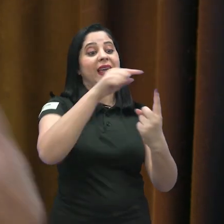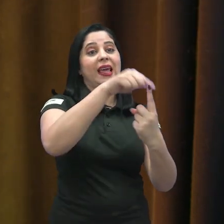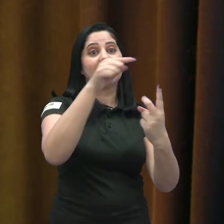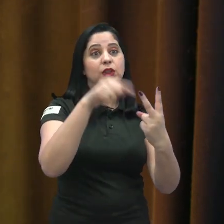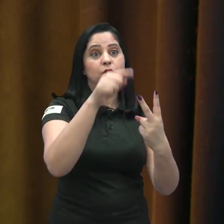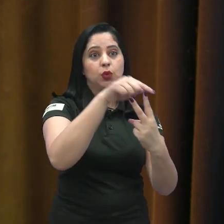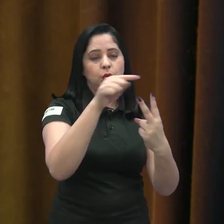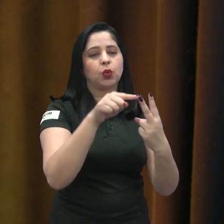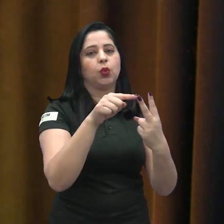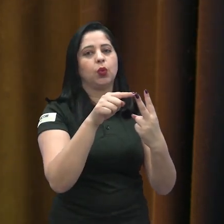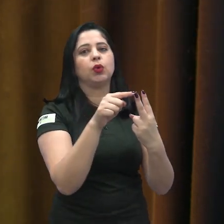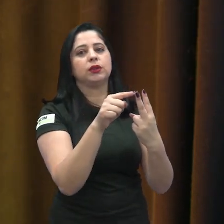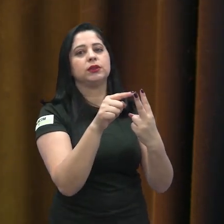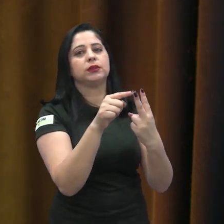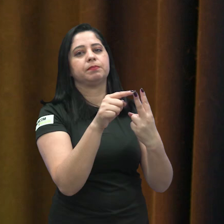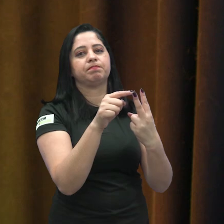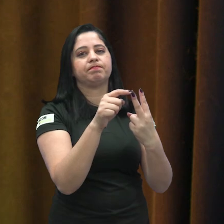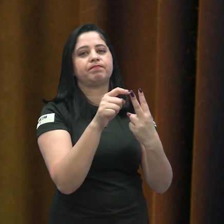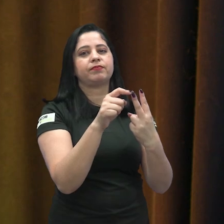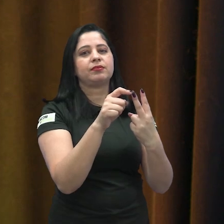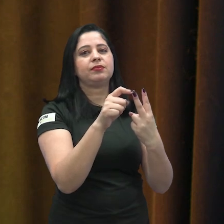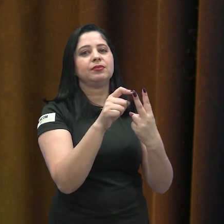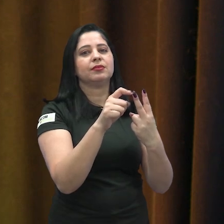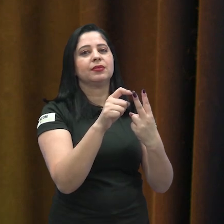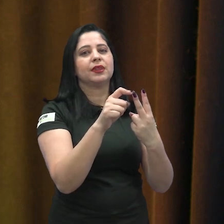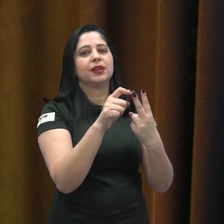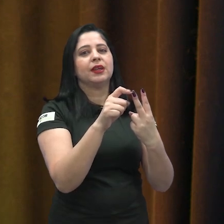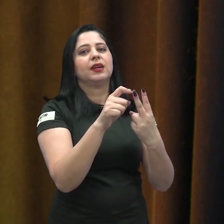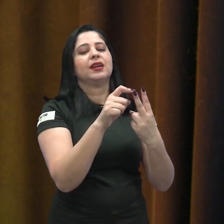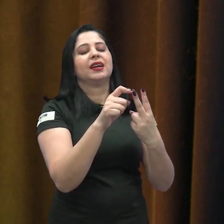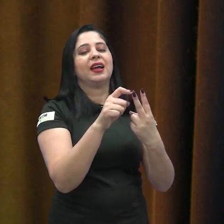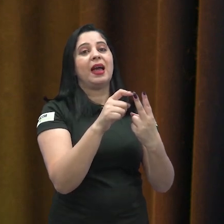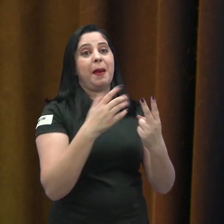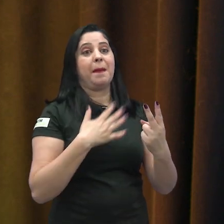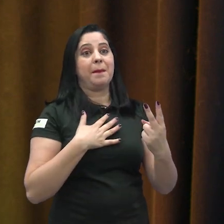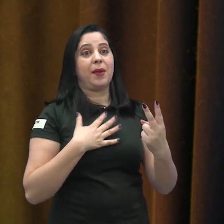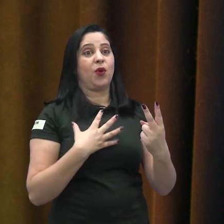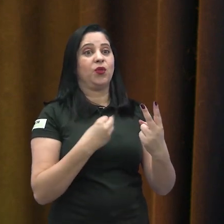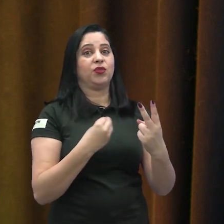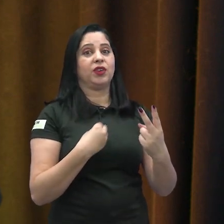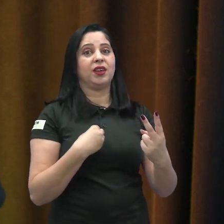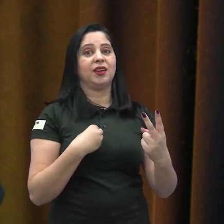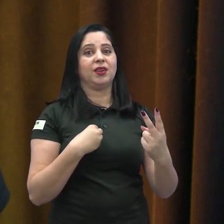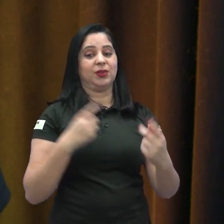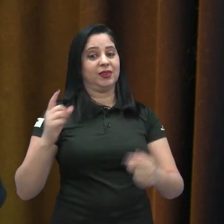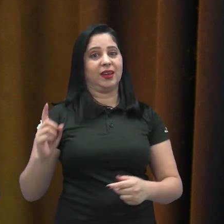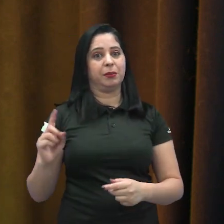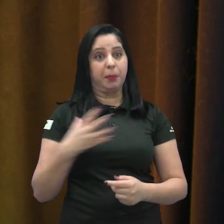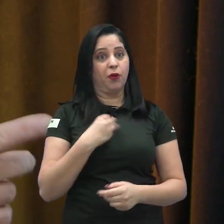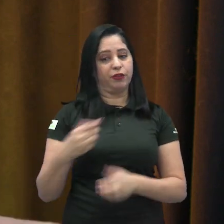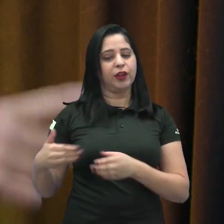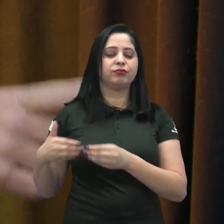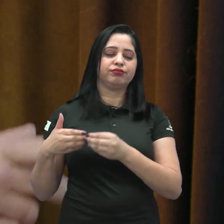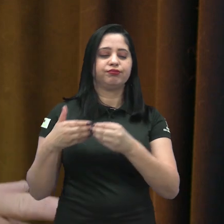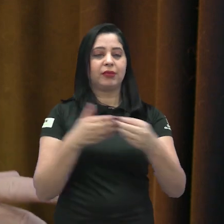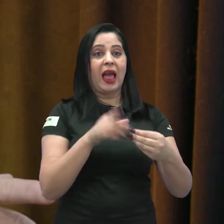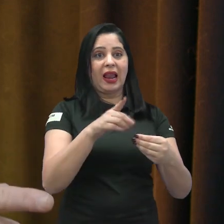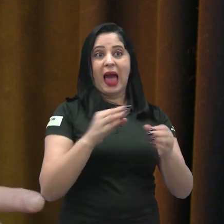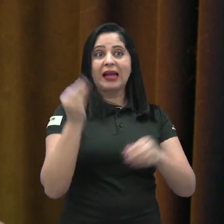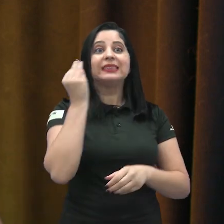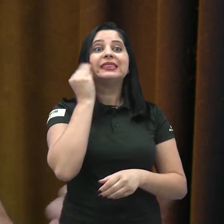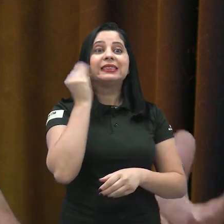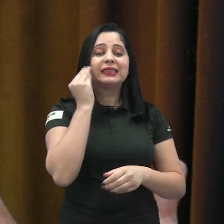teve 2 casos lá que teve comigo. Foi até no começo do ano, meu filho, eu levei ele para fazer um teste no Atleta